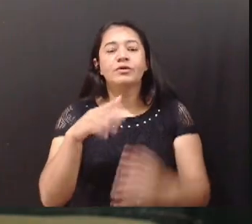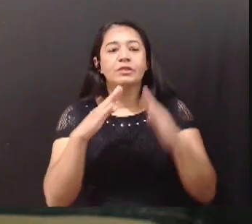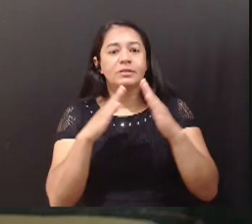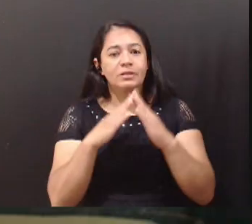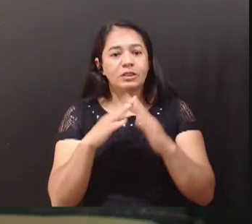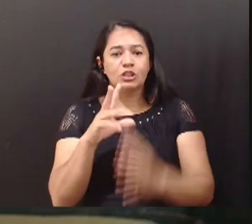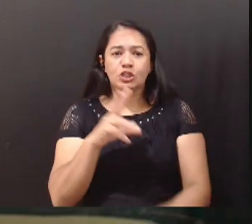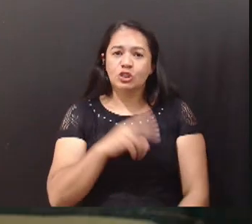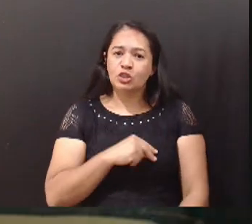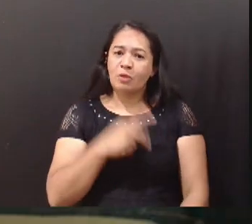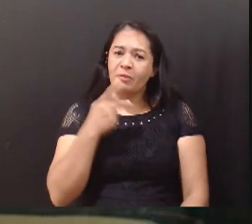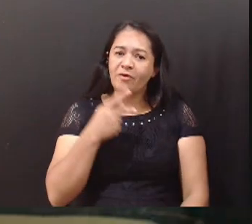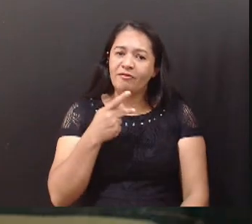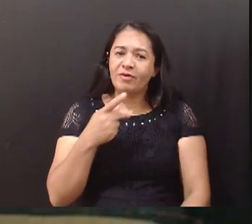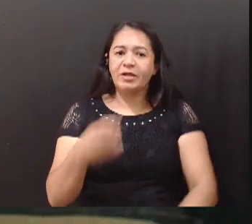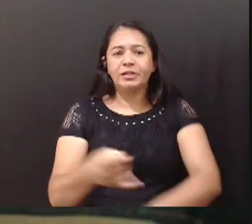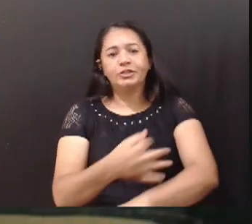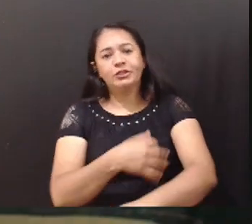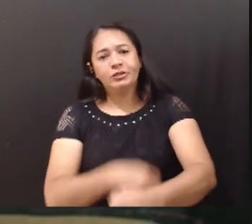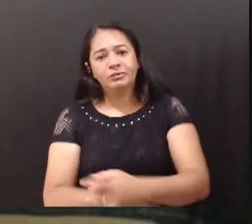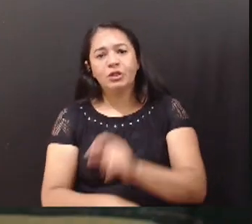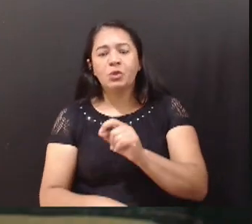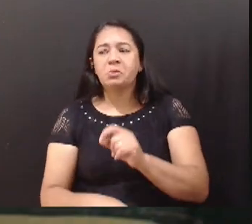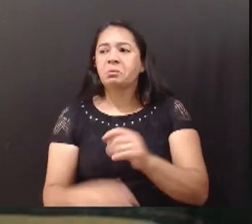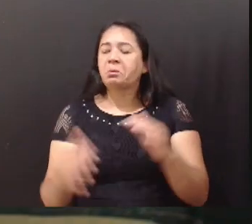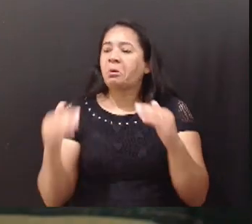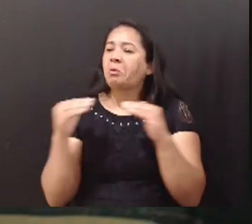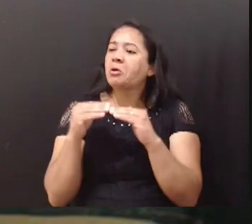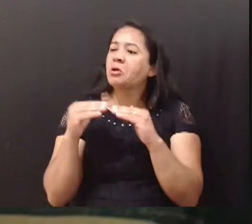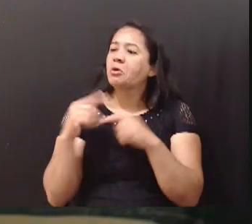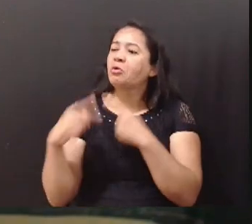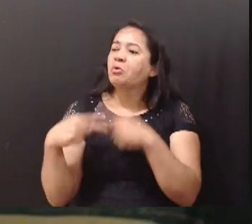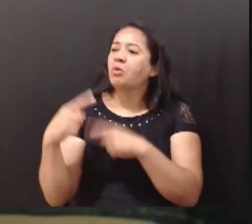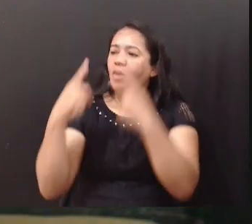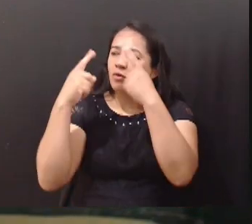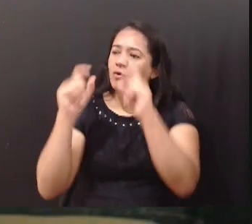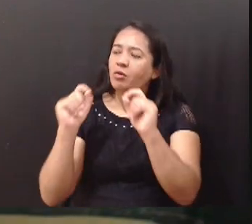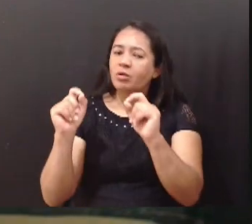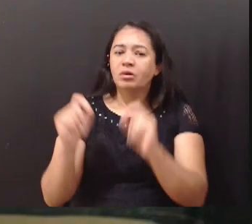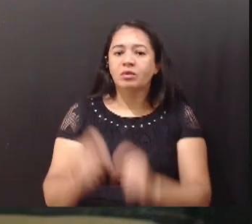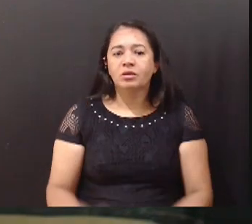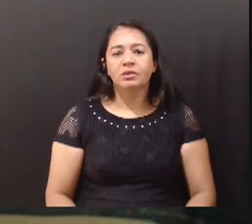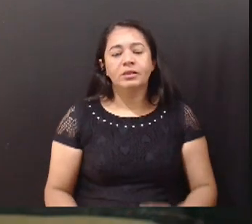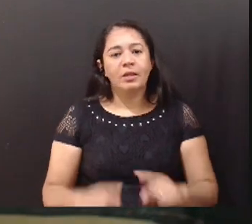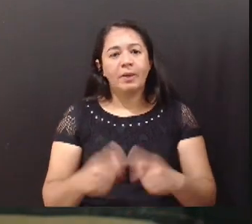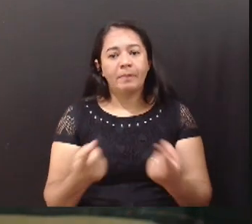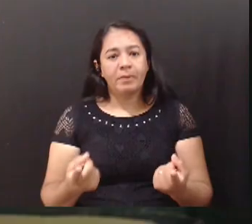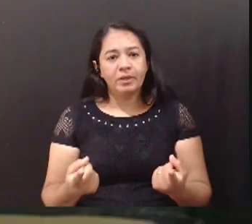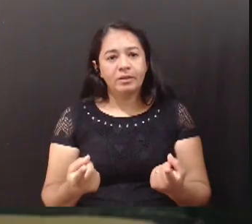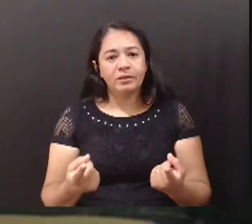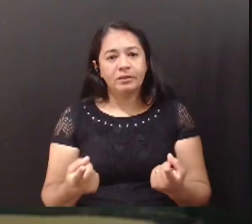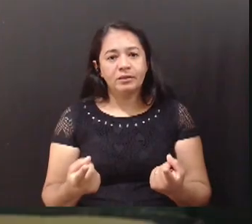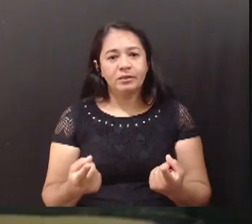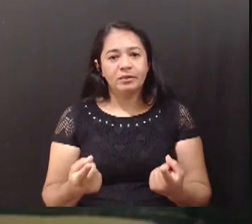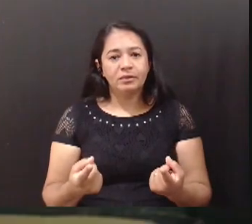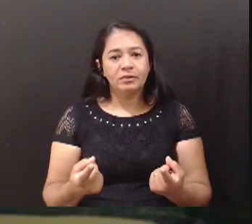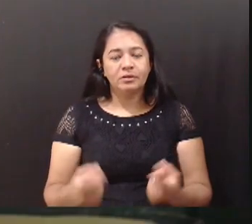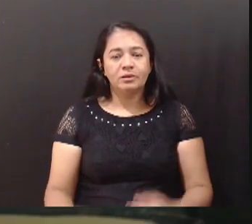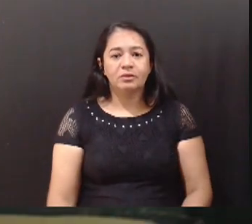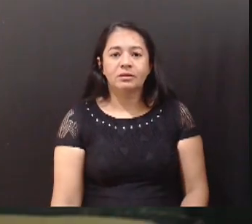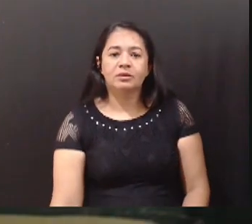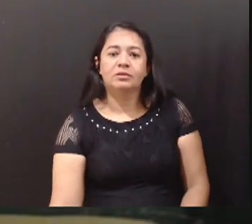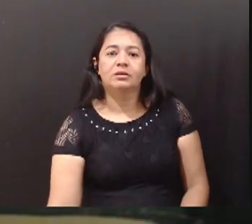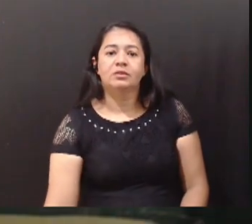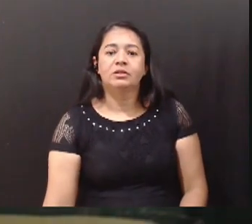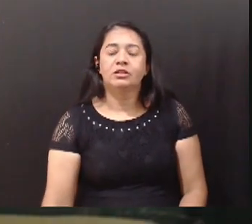falando de emoções, o que tem a ver com o ciclo de violência, né? E na abertura do programa do ciclo de violência, nós trouxemos aqui uma advogada e uma